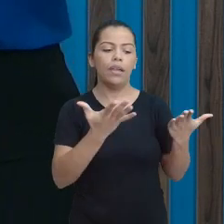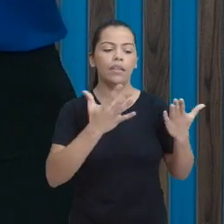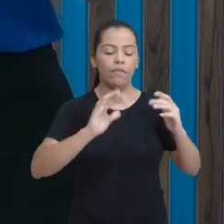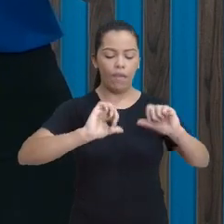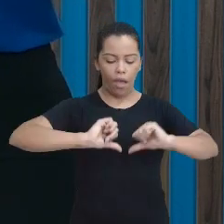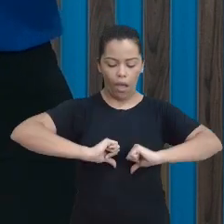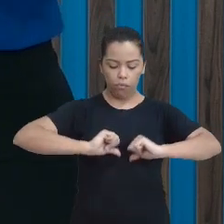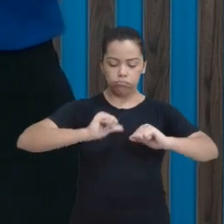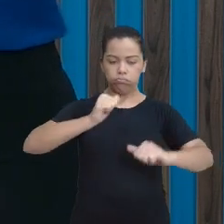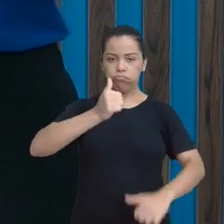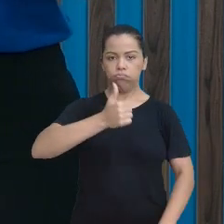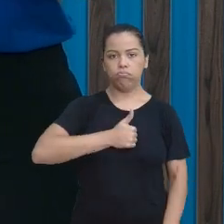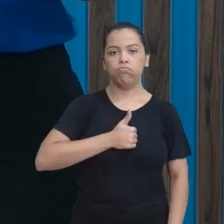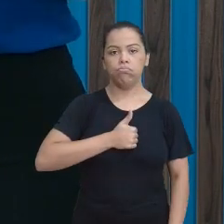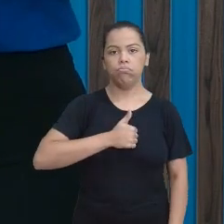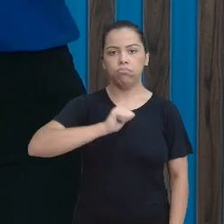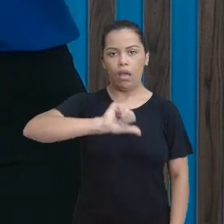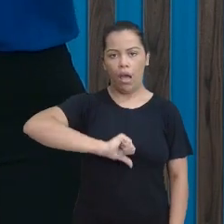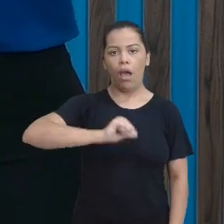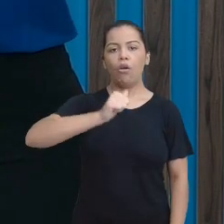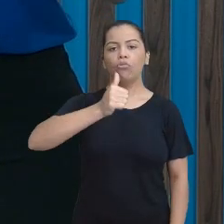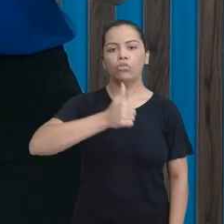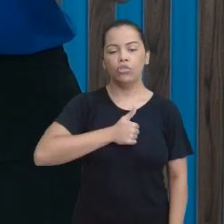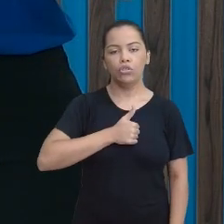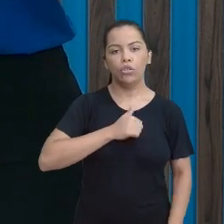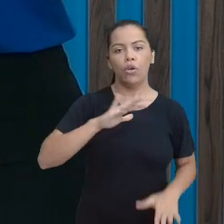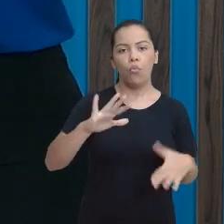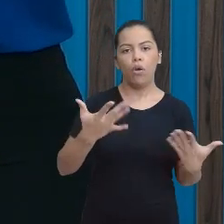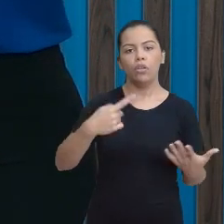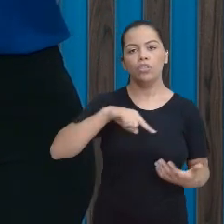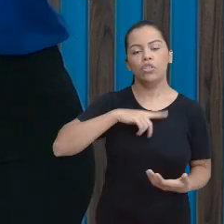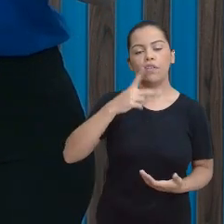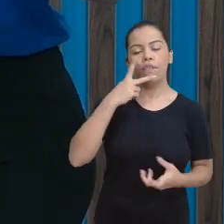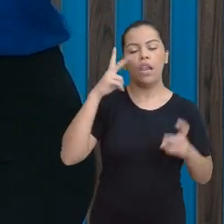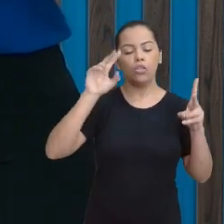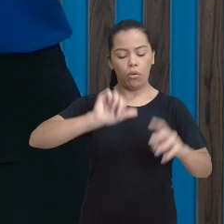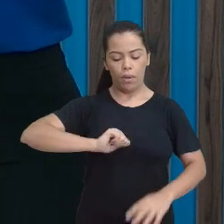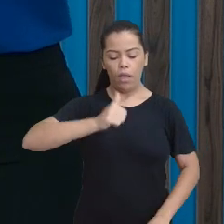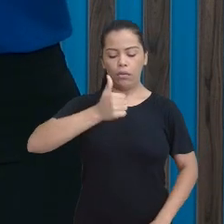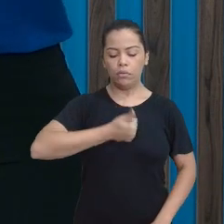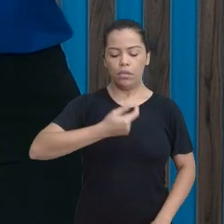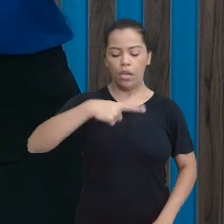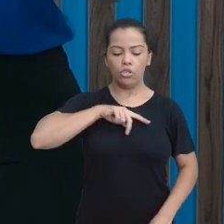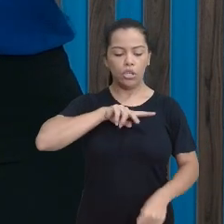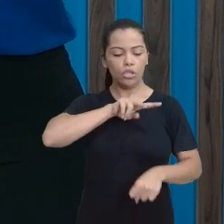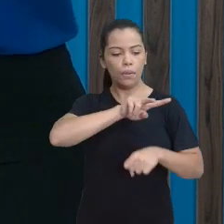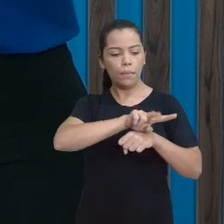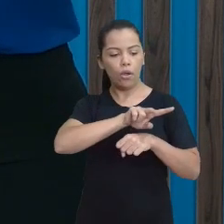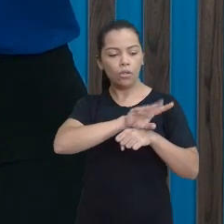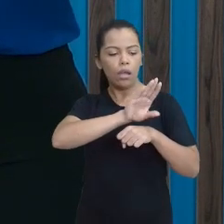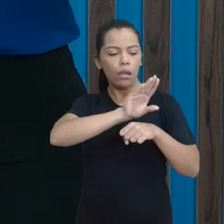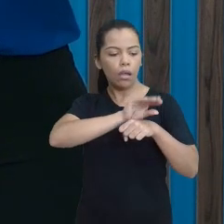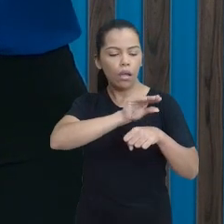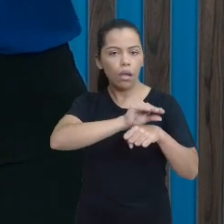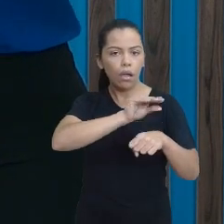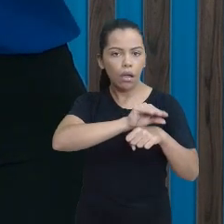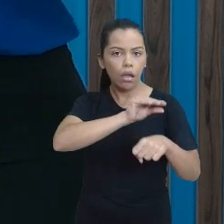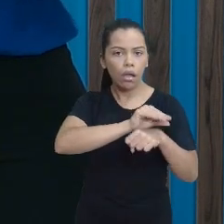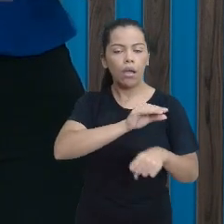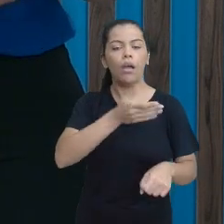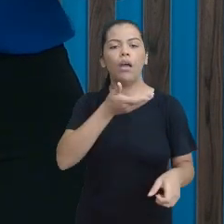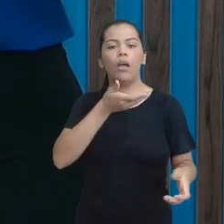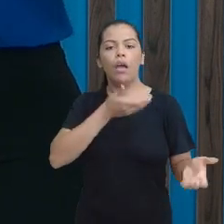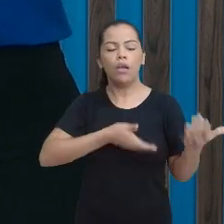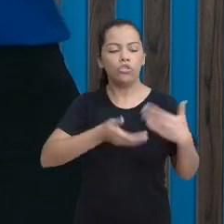gente estima alguma coisa, a gente protege, a gente cuida, a gente investe, a gente acredita. Então,